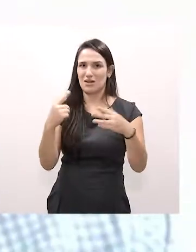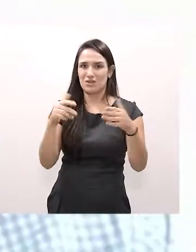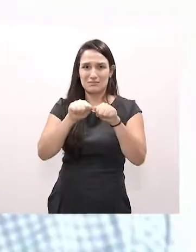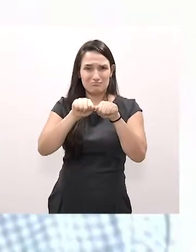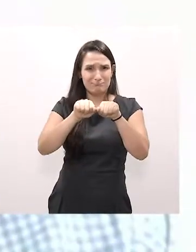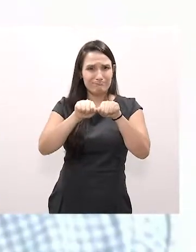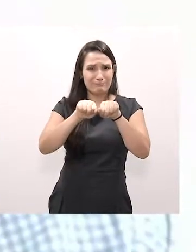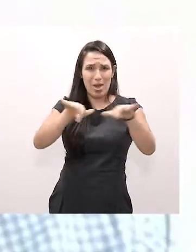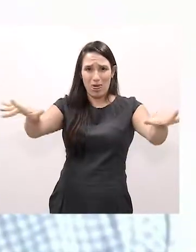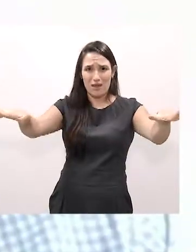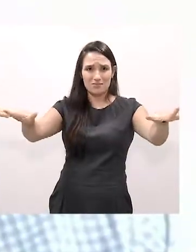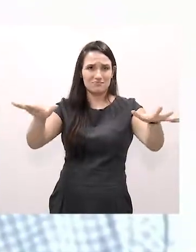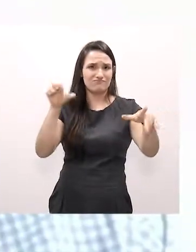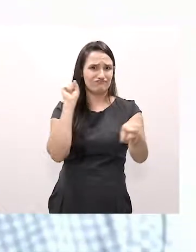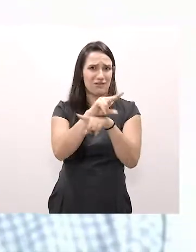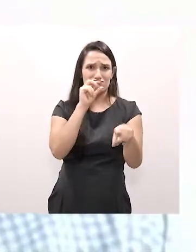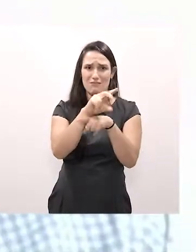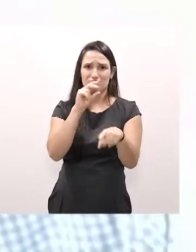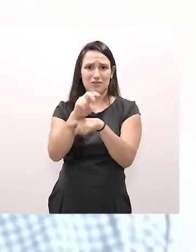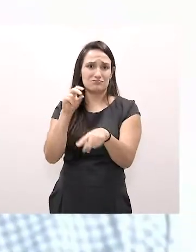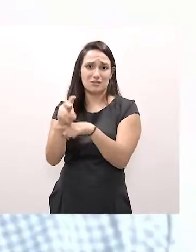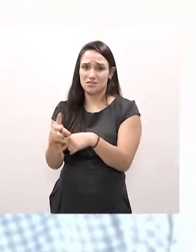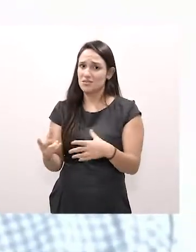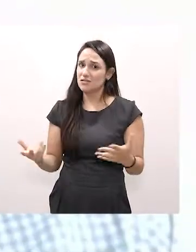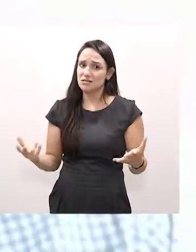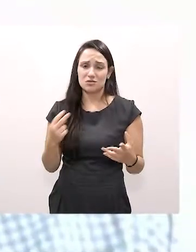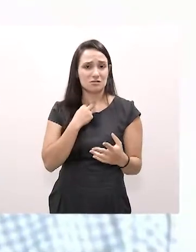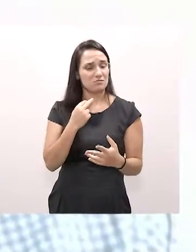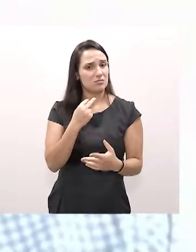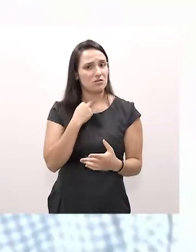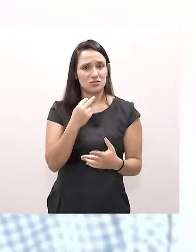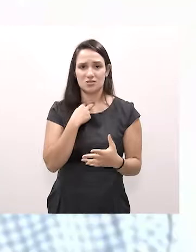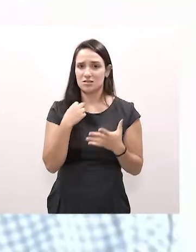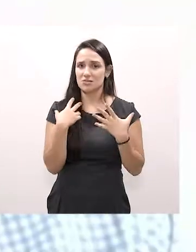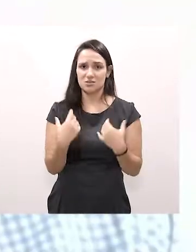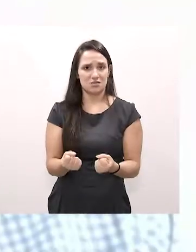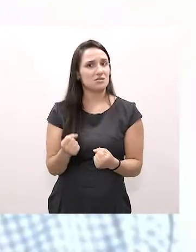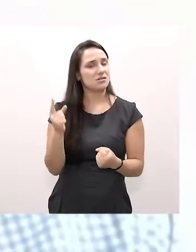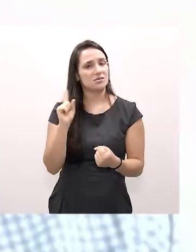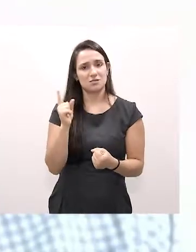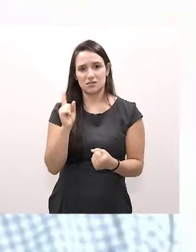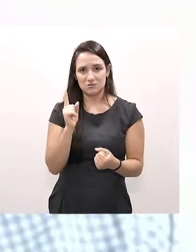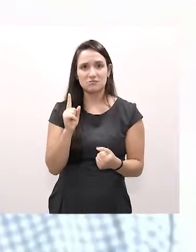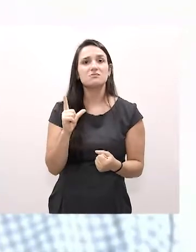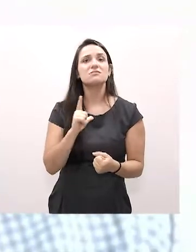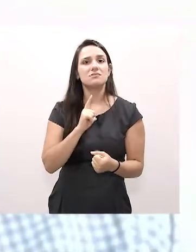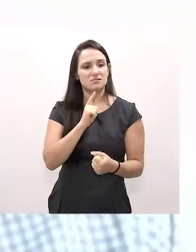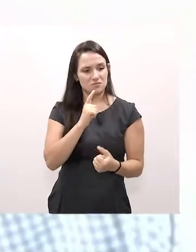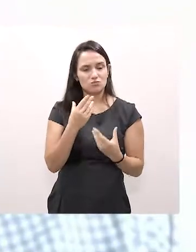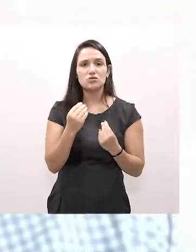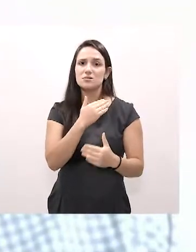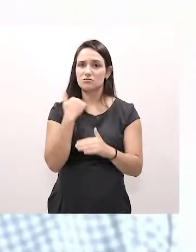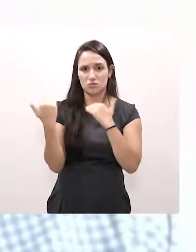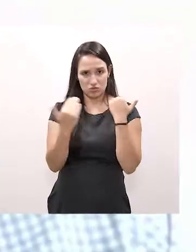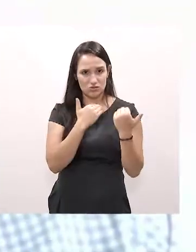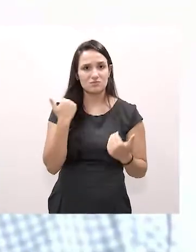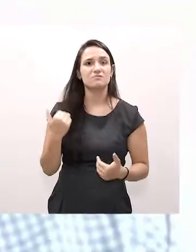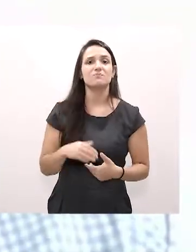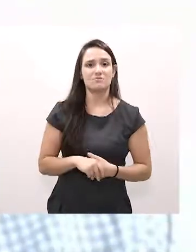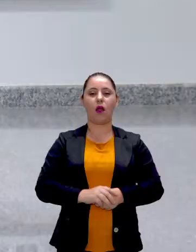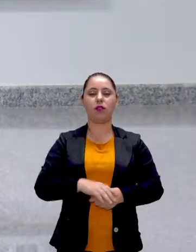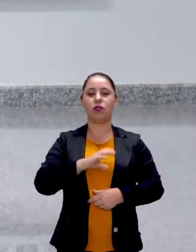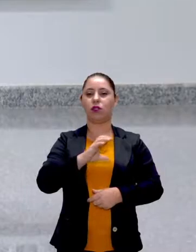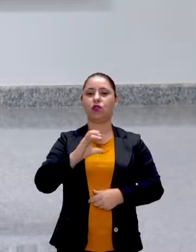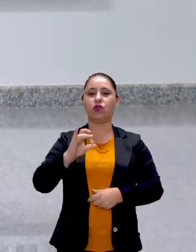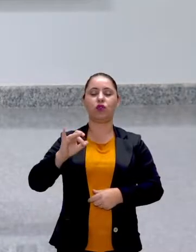a disseminação desse vírus e também as consequentes mortes que estão